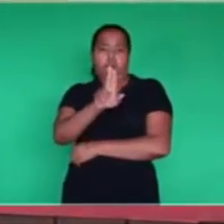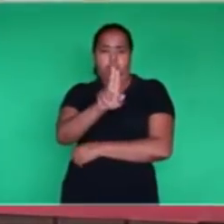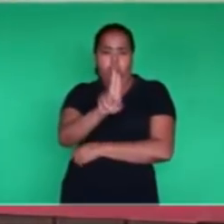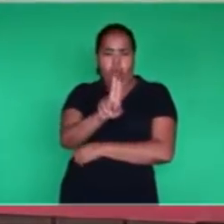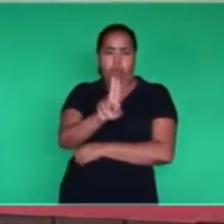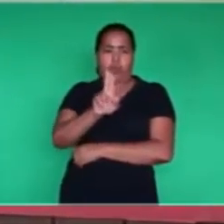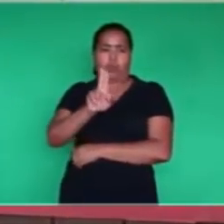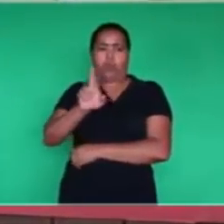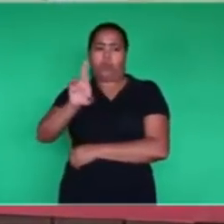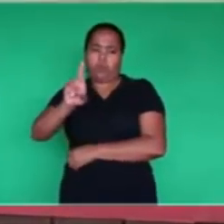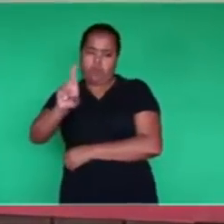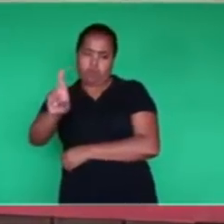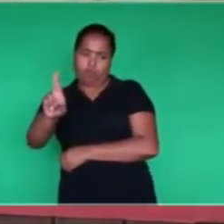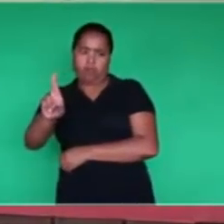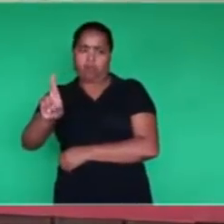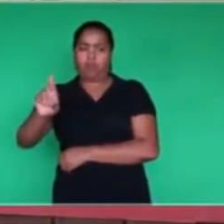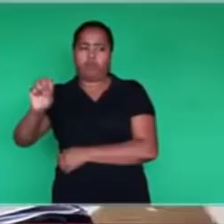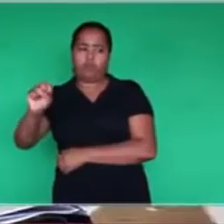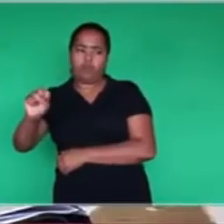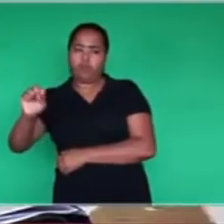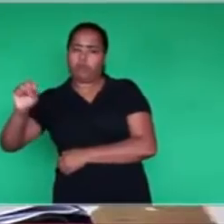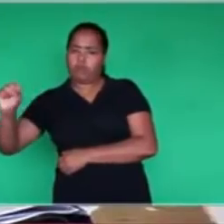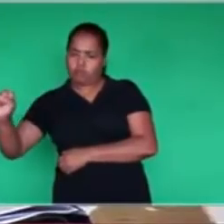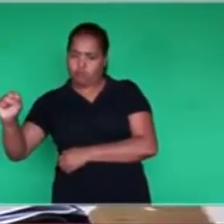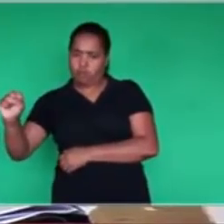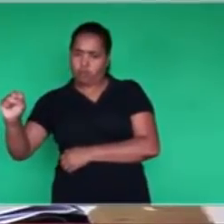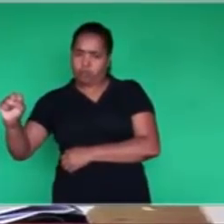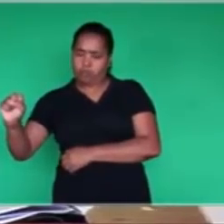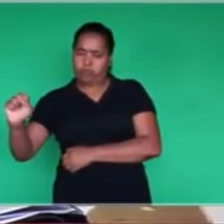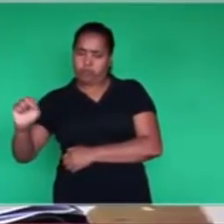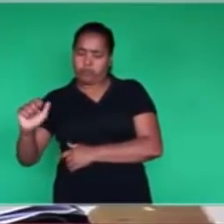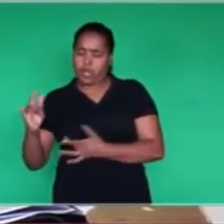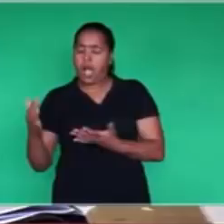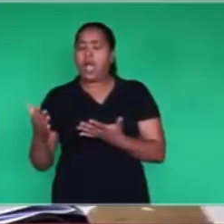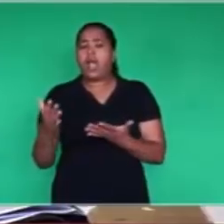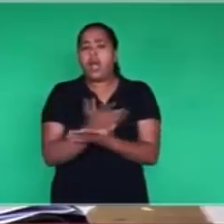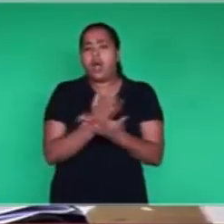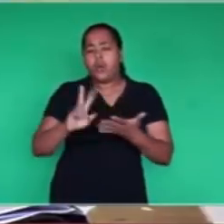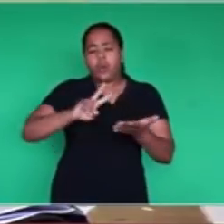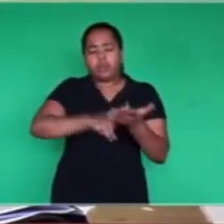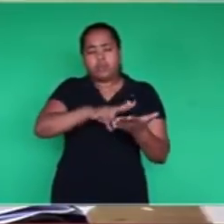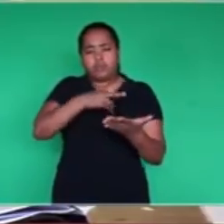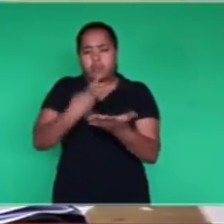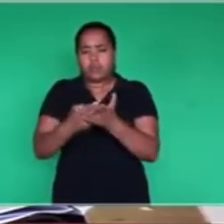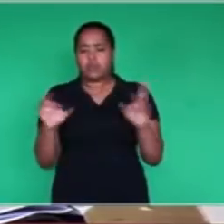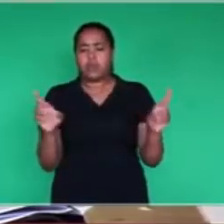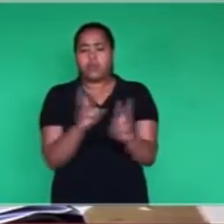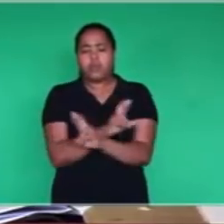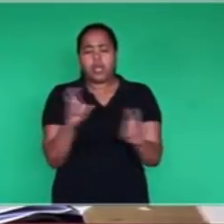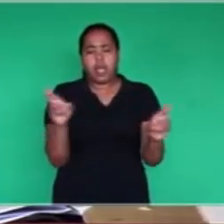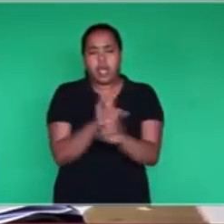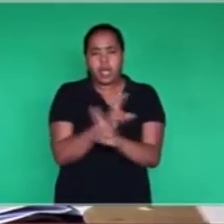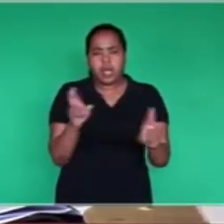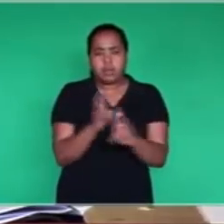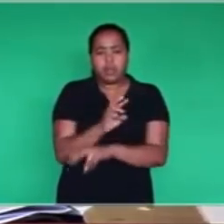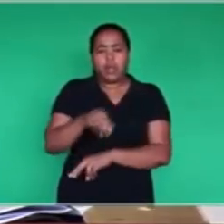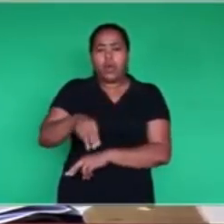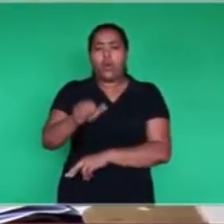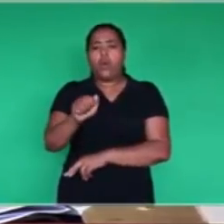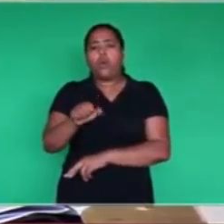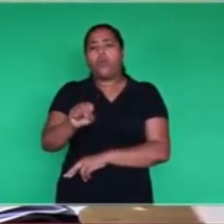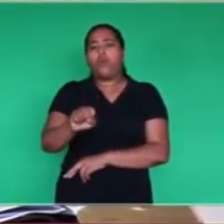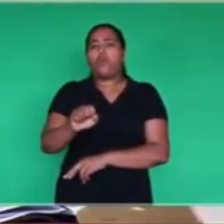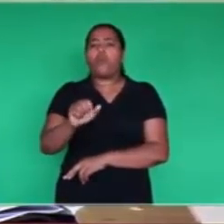Moscou, inclusive, algumas traduções dessas palavras estão relacionadas com Moscou. Não é isso, mas é